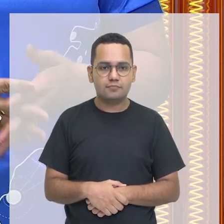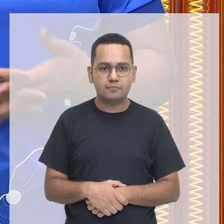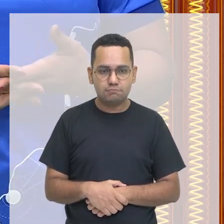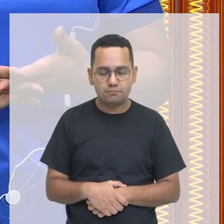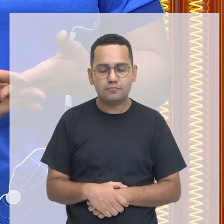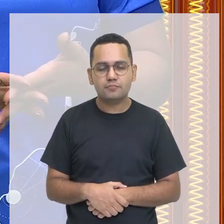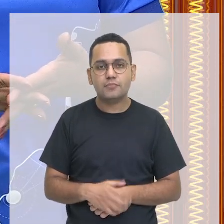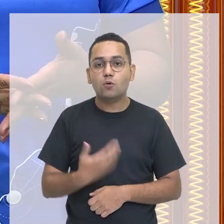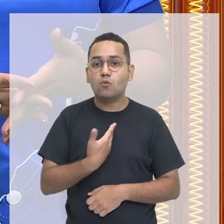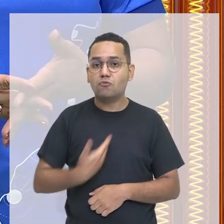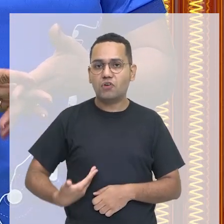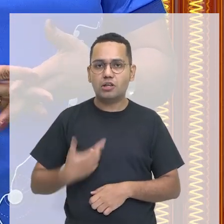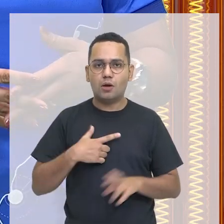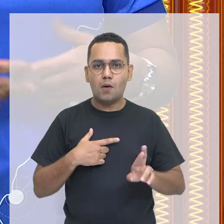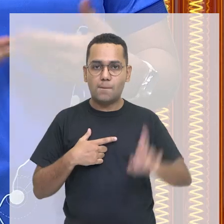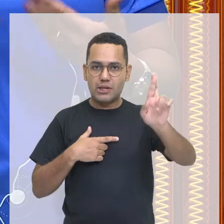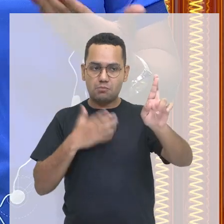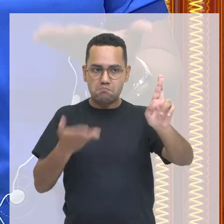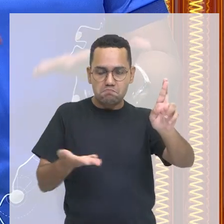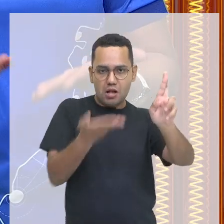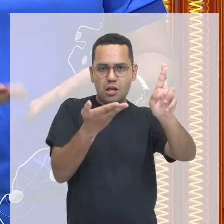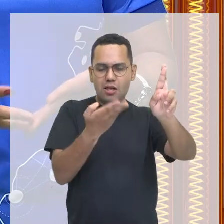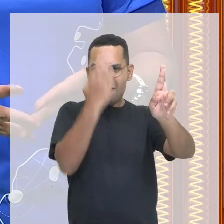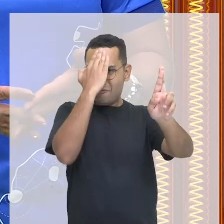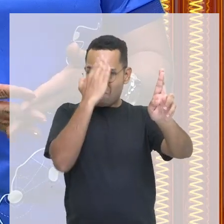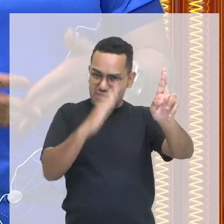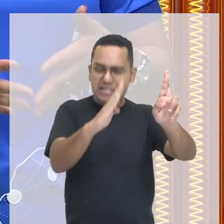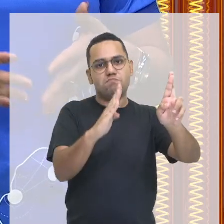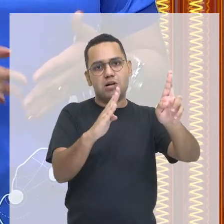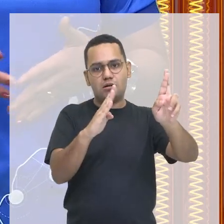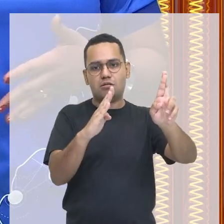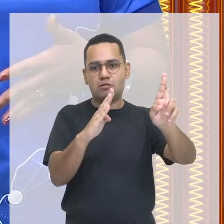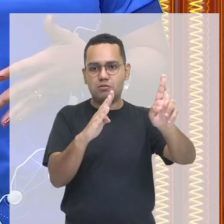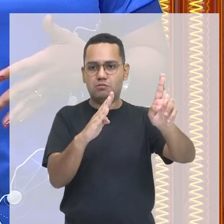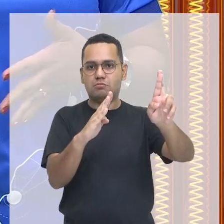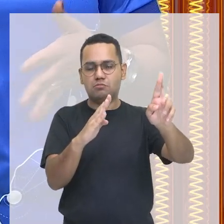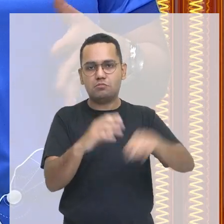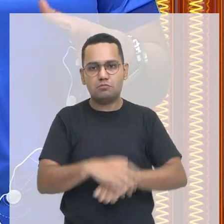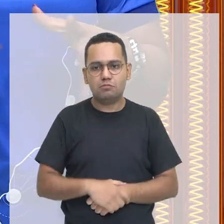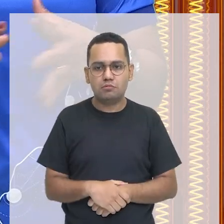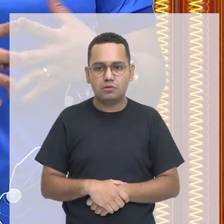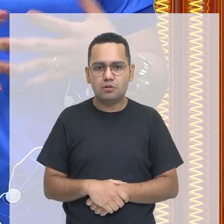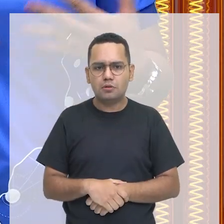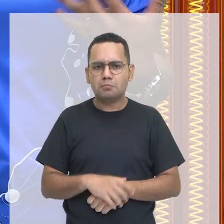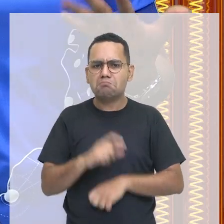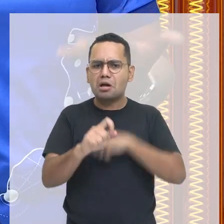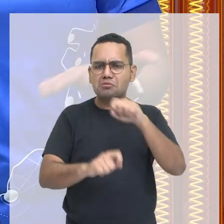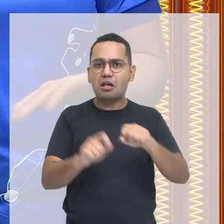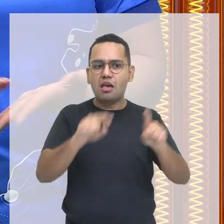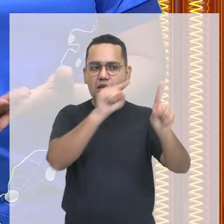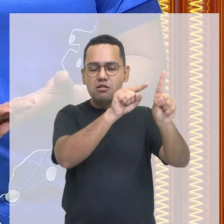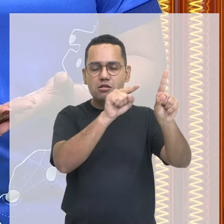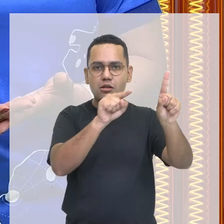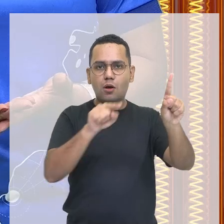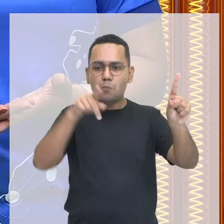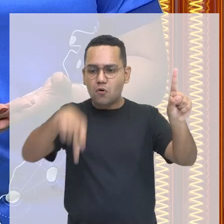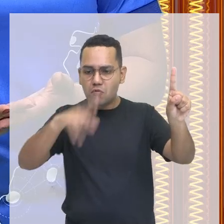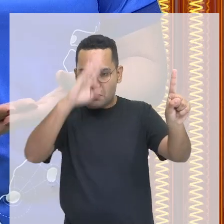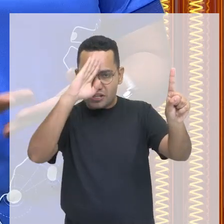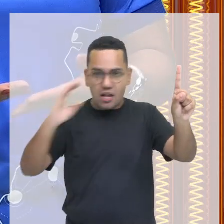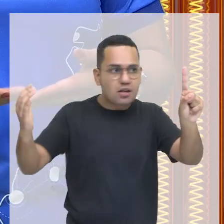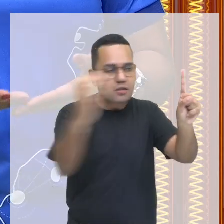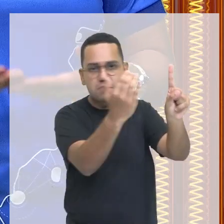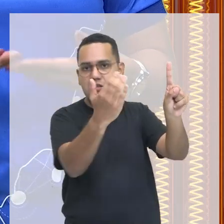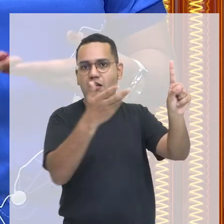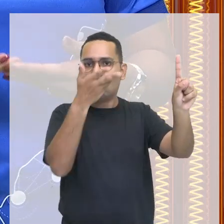temos aqui a imagem desse representante vai ser onipresente, é como se ele estivesse em todos os lugares ao mesmo